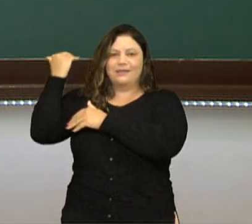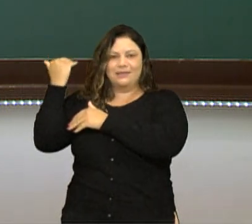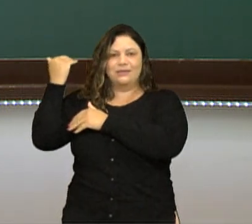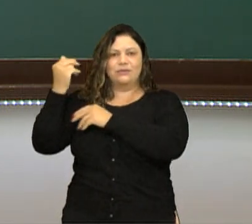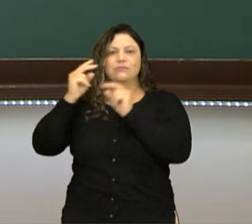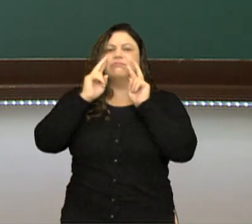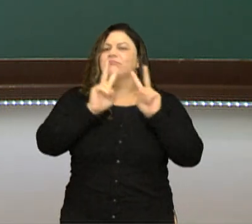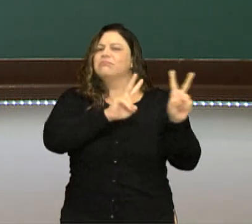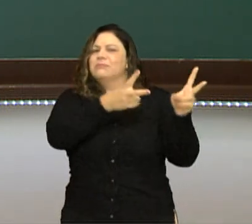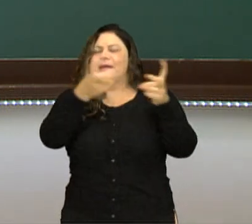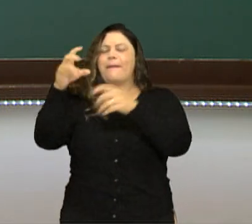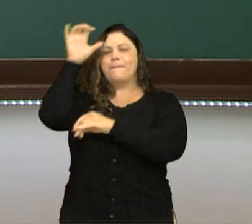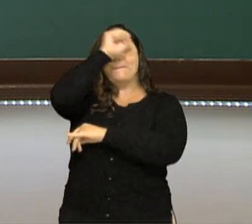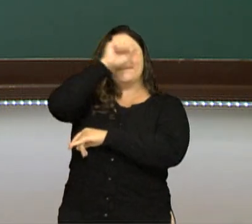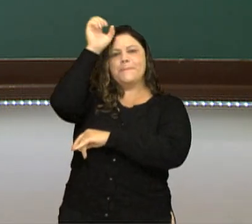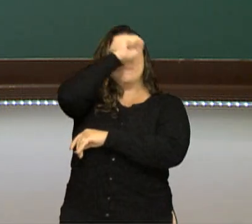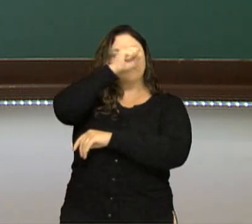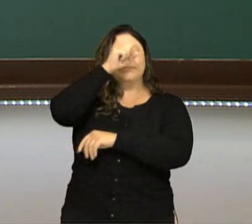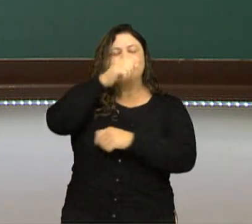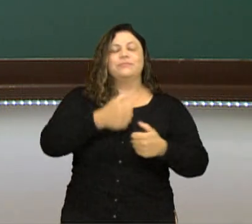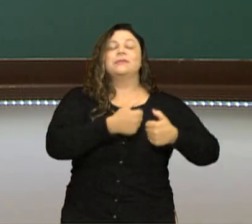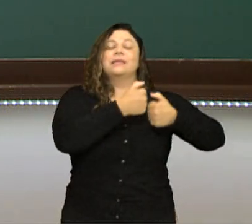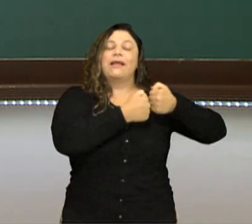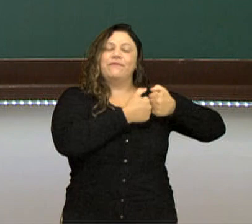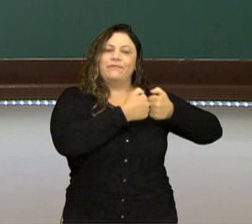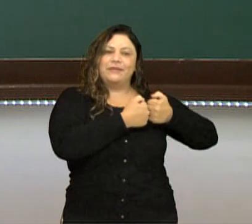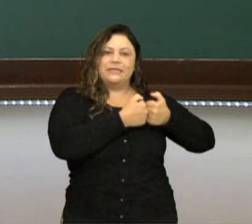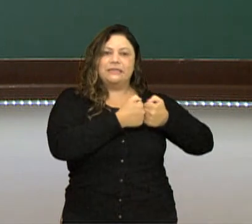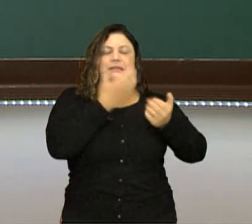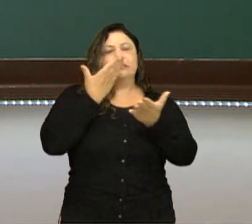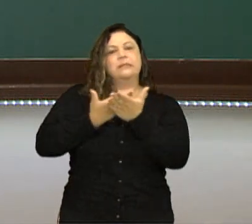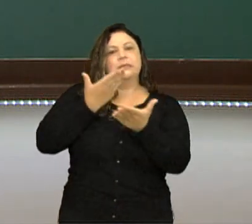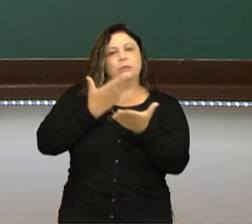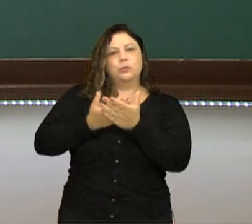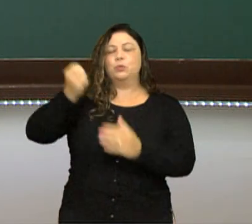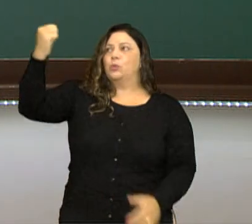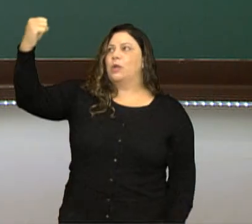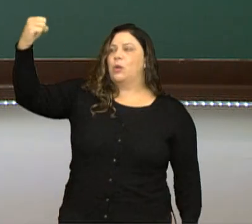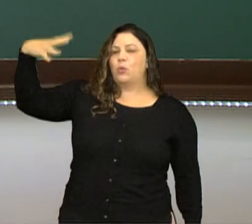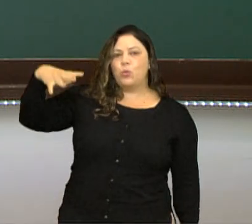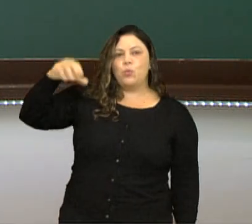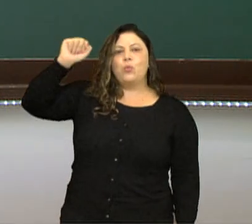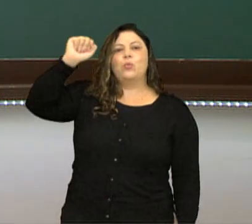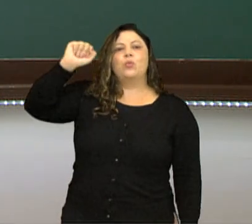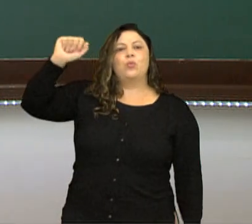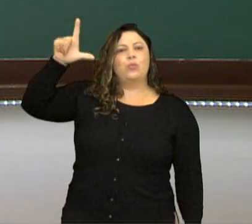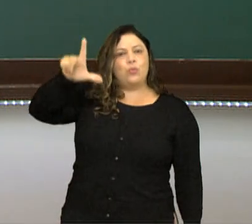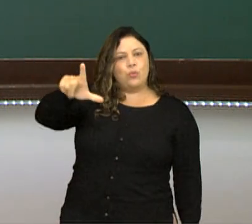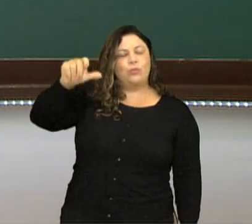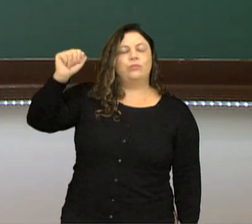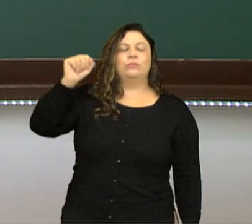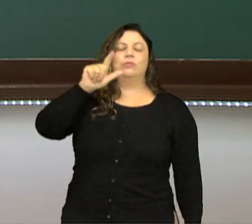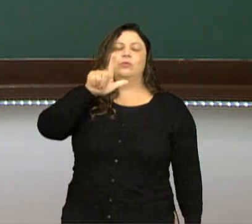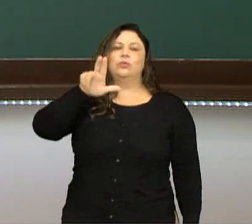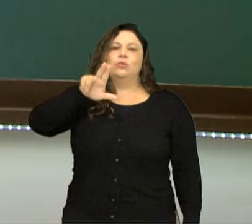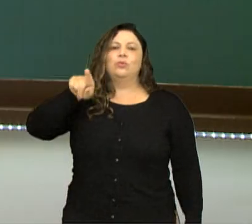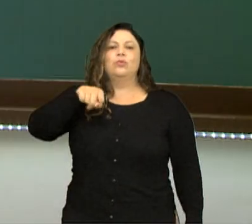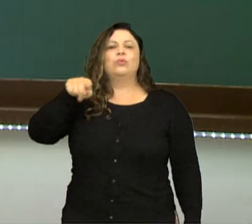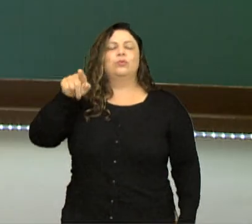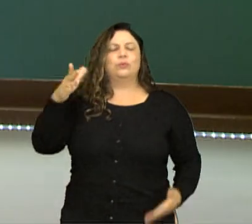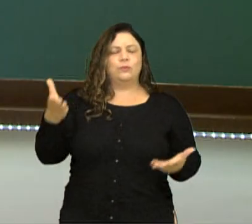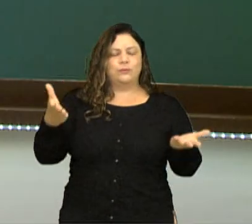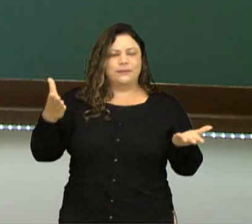que a área da física que estuda a luz é chamada de óptica. E essa área, pessoal, ela é dividida em